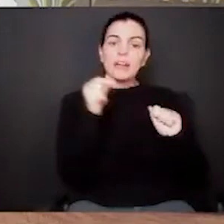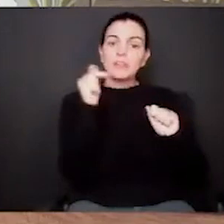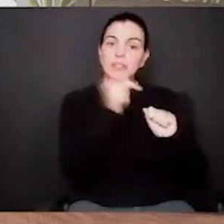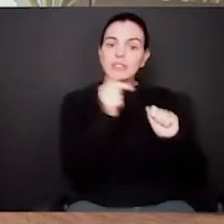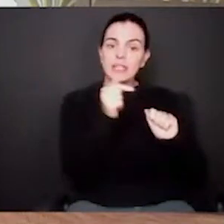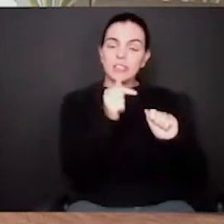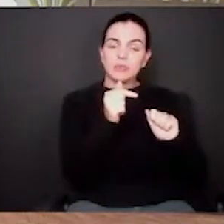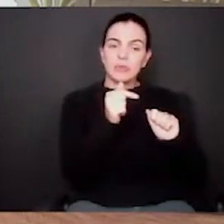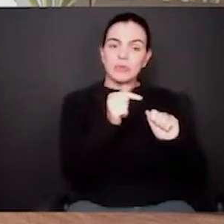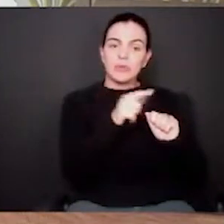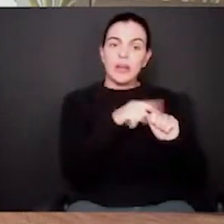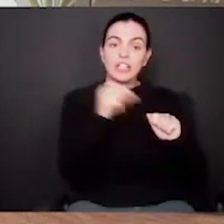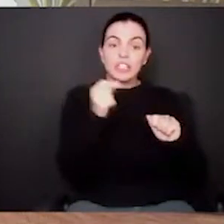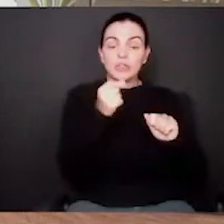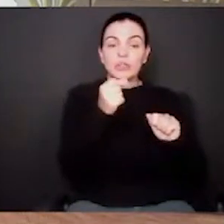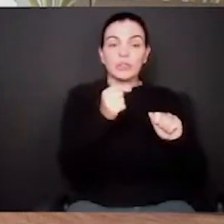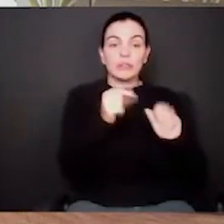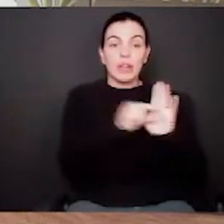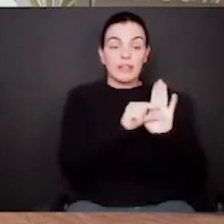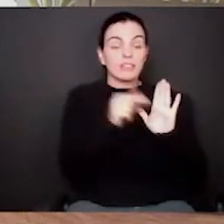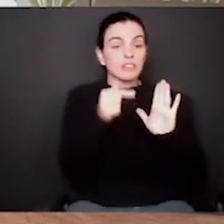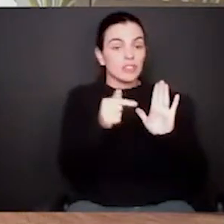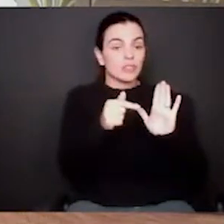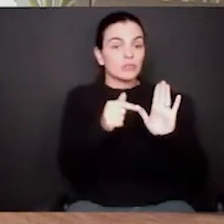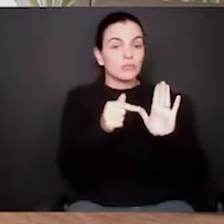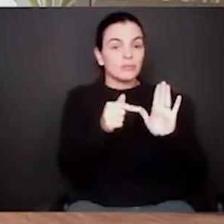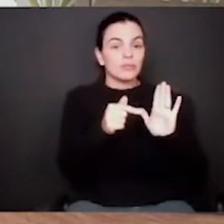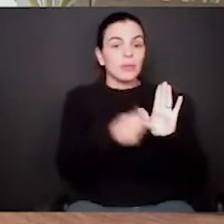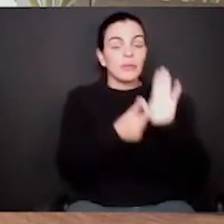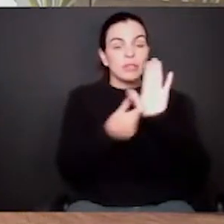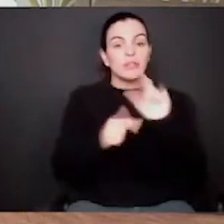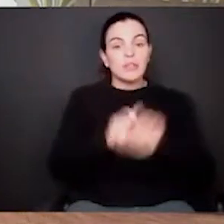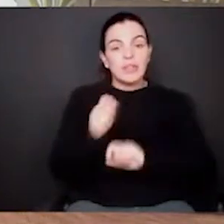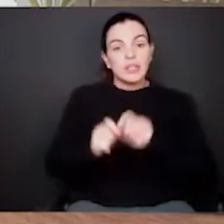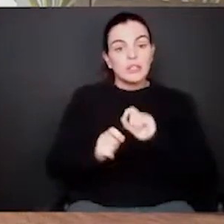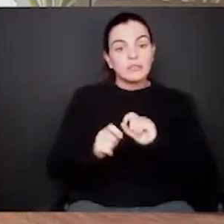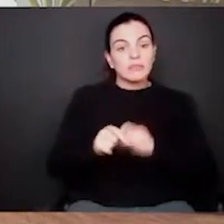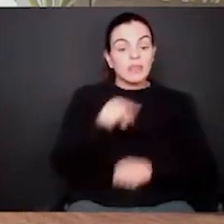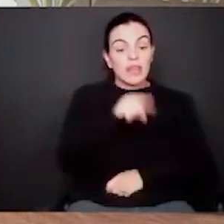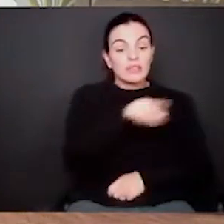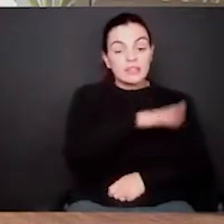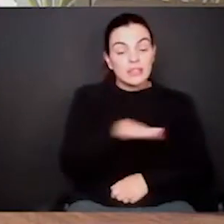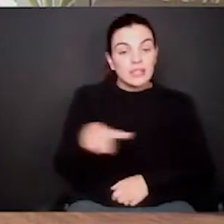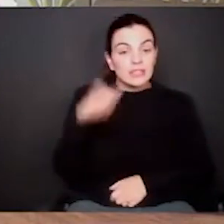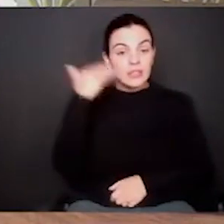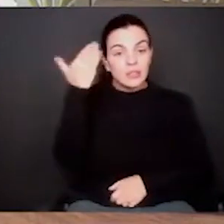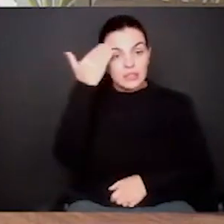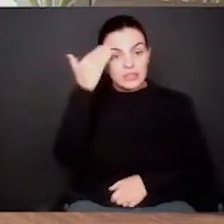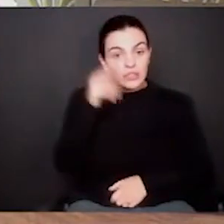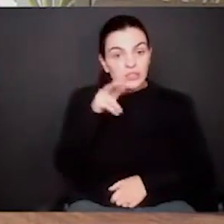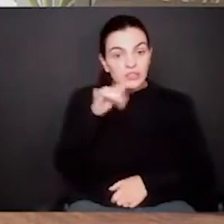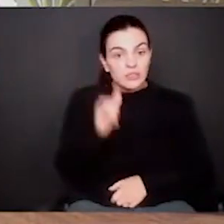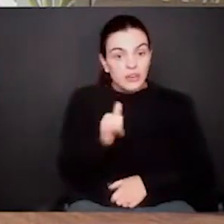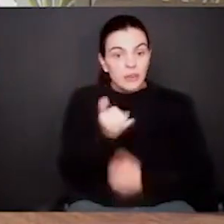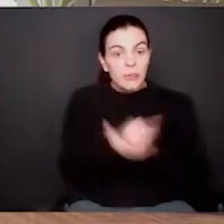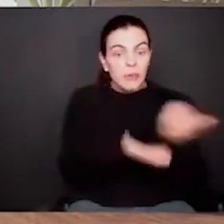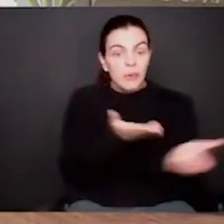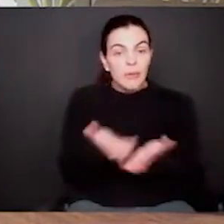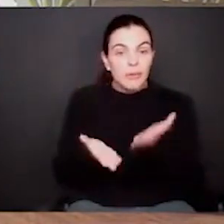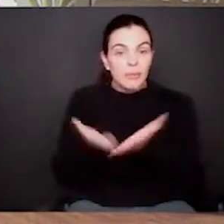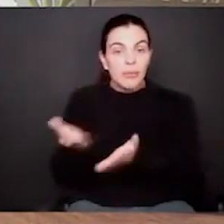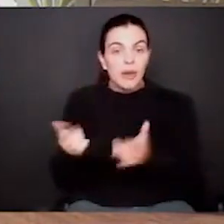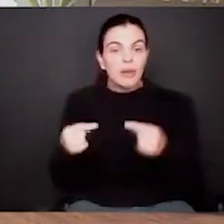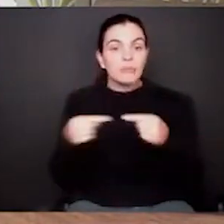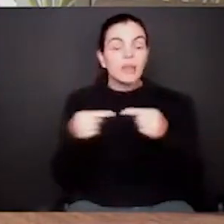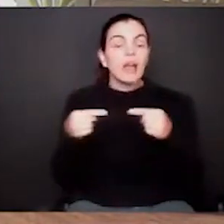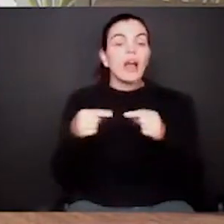assim, no atendimento dos direitos da criança e do adolescente, levar-se-á em consideração o disposto no artigo 204. E o que diz